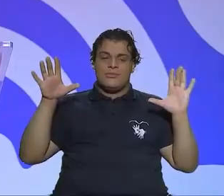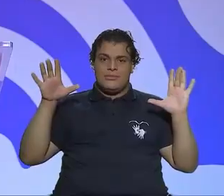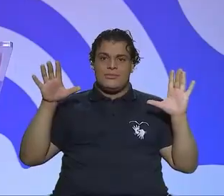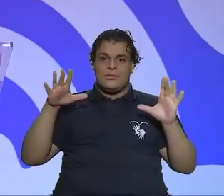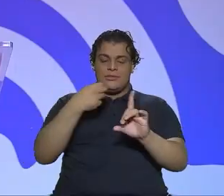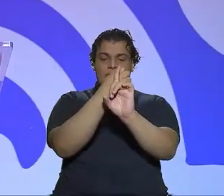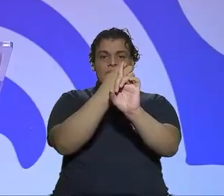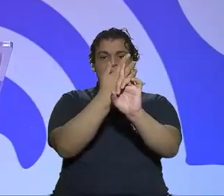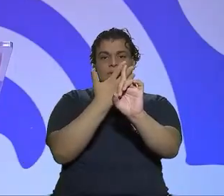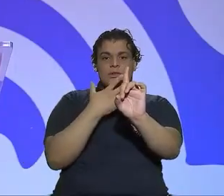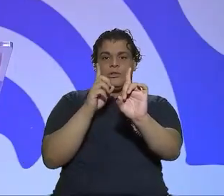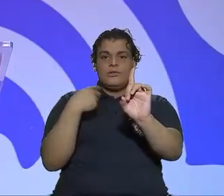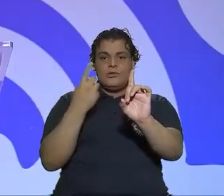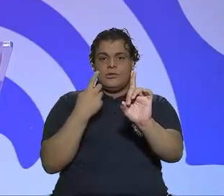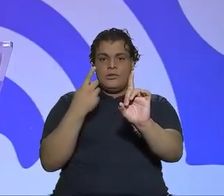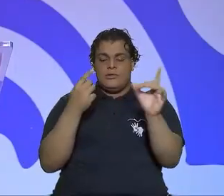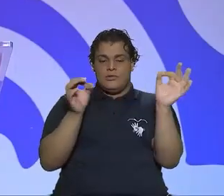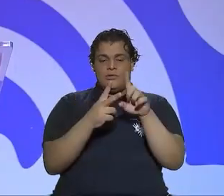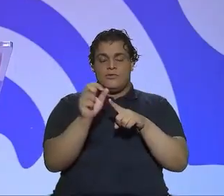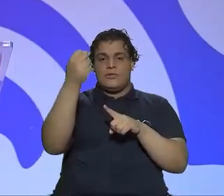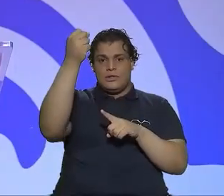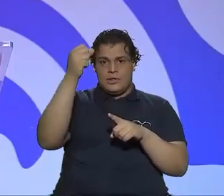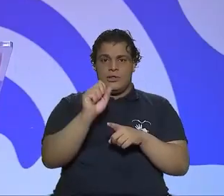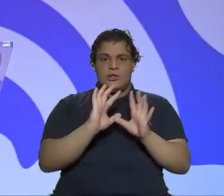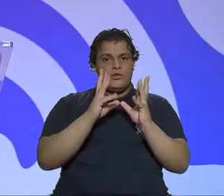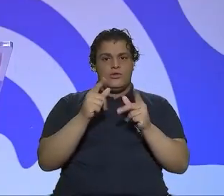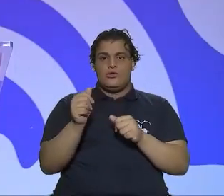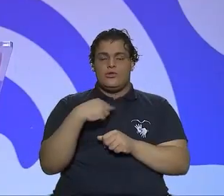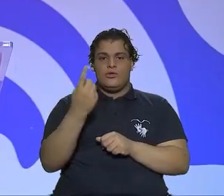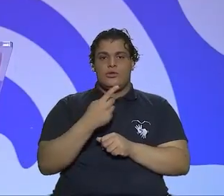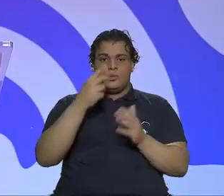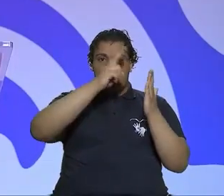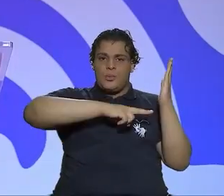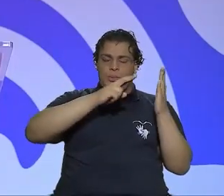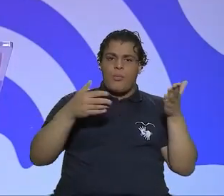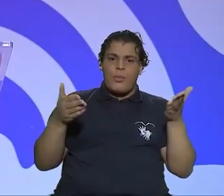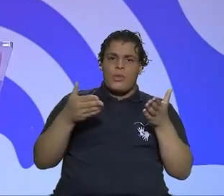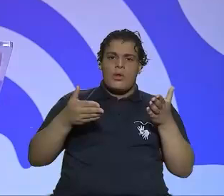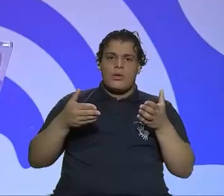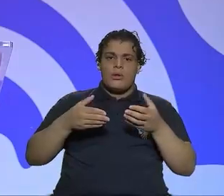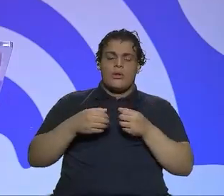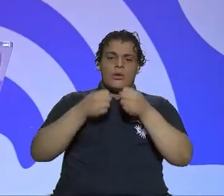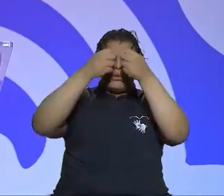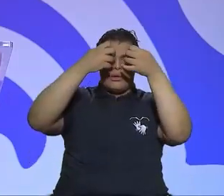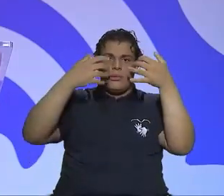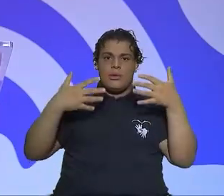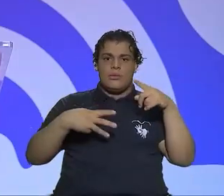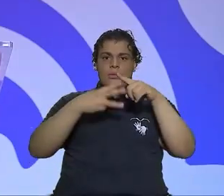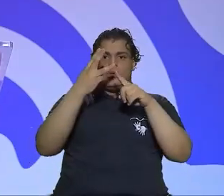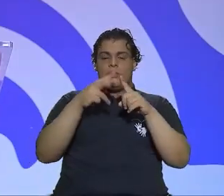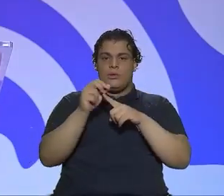para inspirar os nossos finalistas e todos nós vamos assistir agora aos depoimentos destes